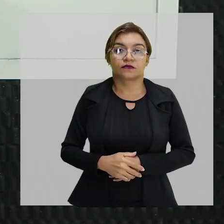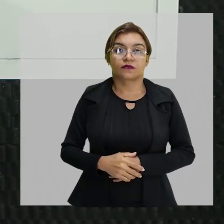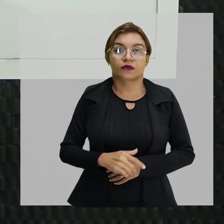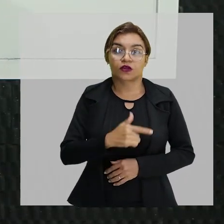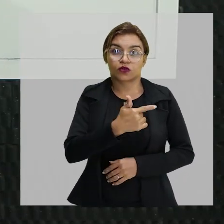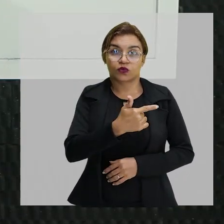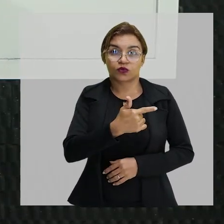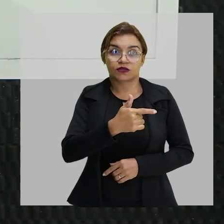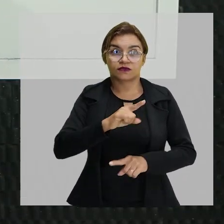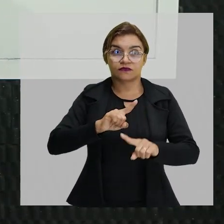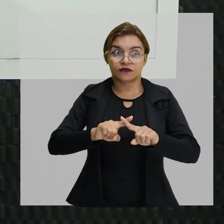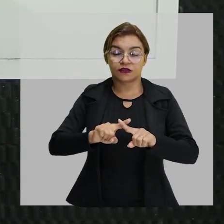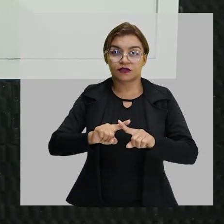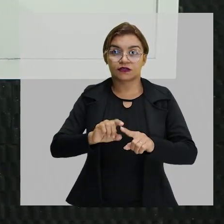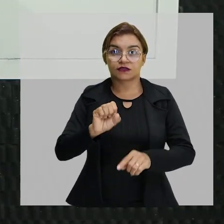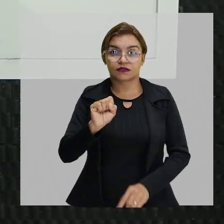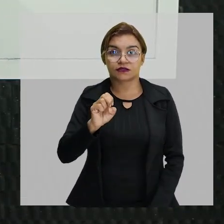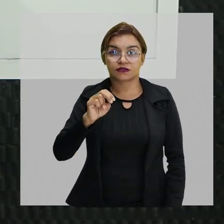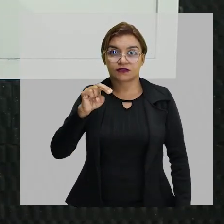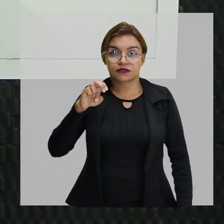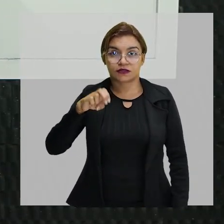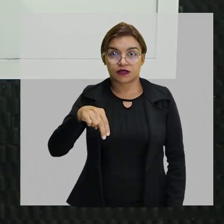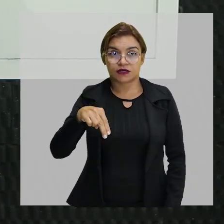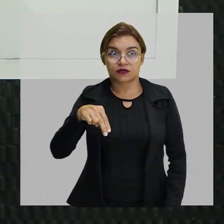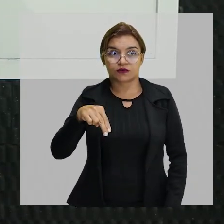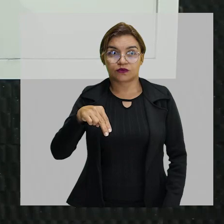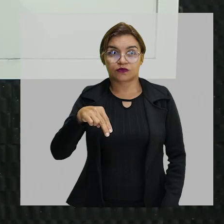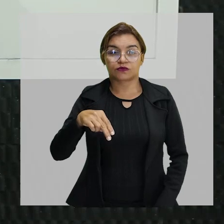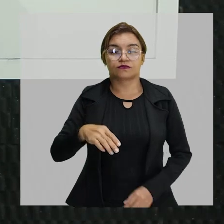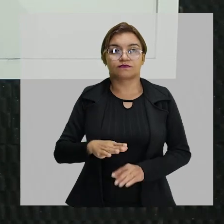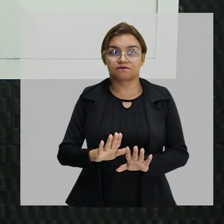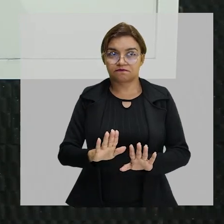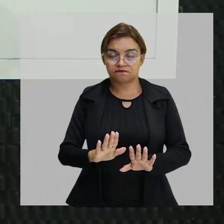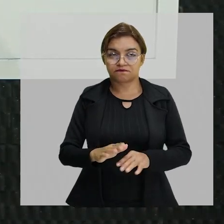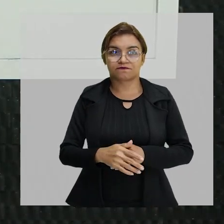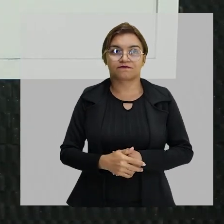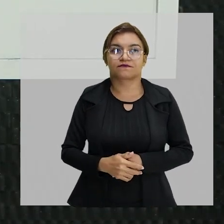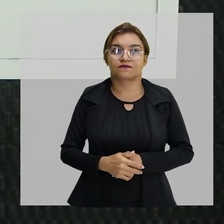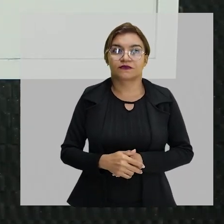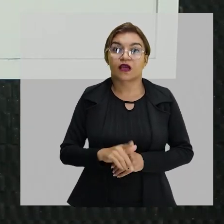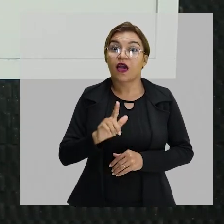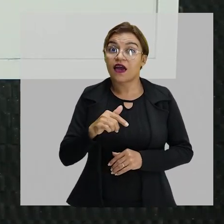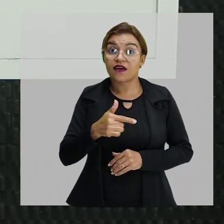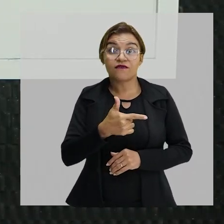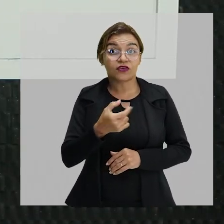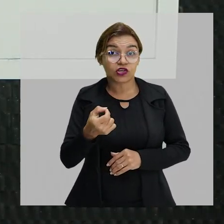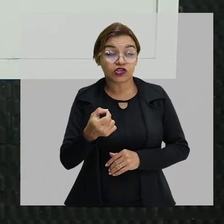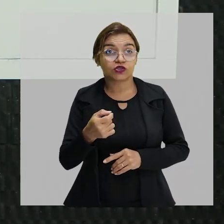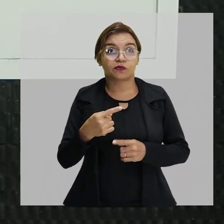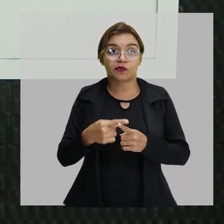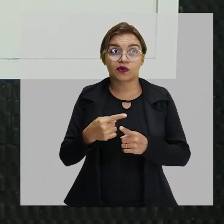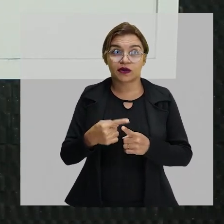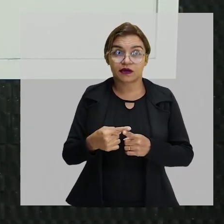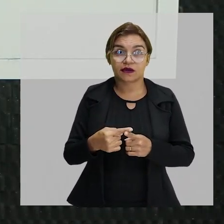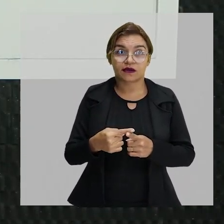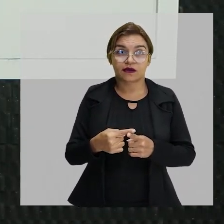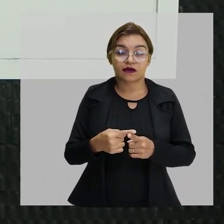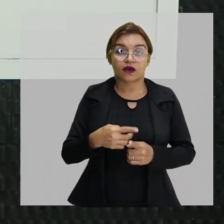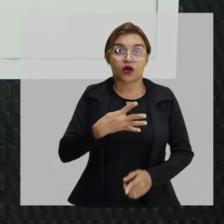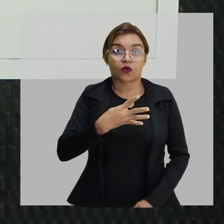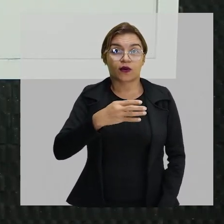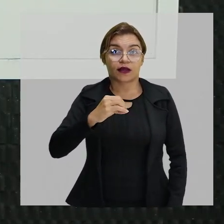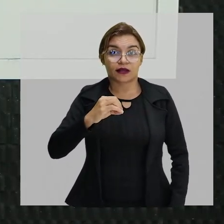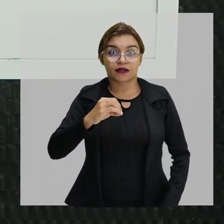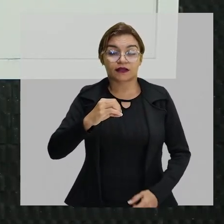seno de 40. Aliás, 40 não, 20, né, turma? Porque é 40 graus dividido por